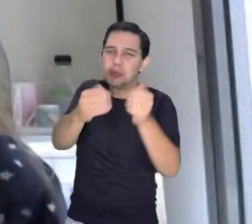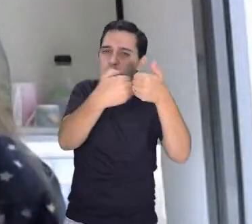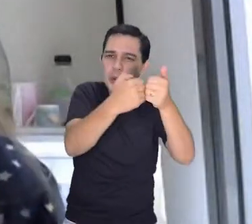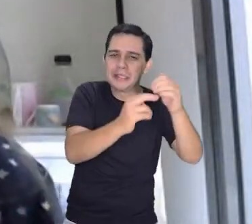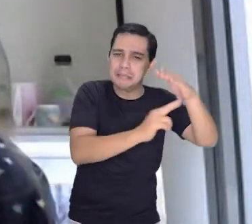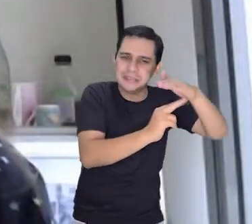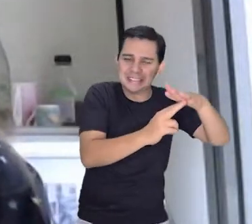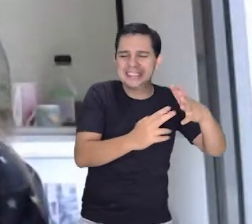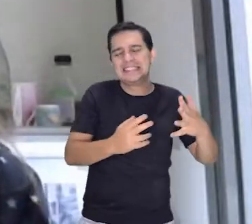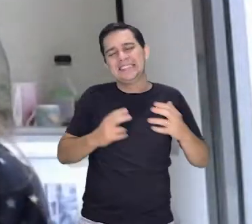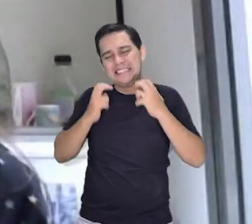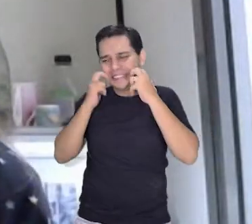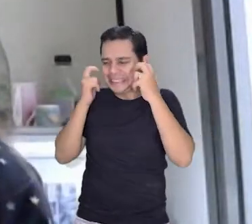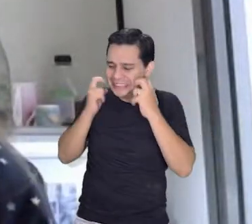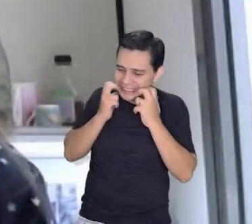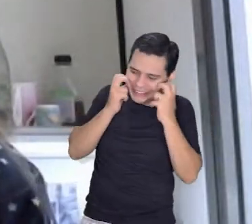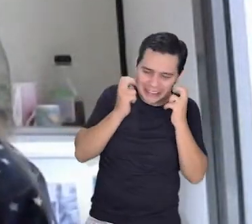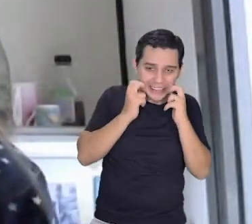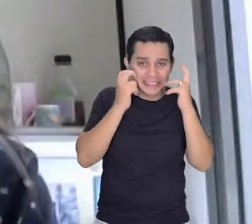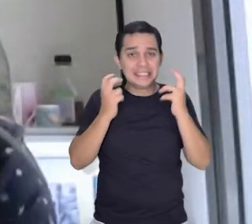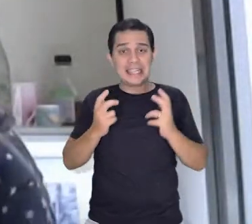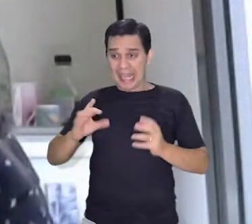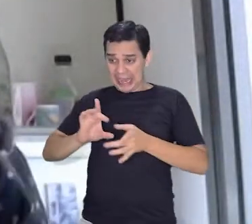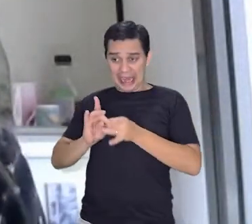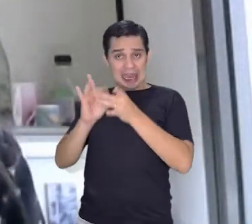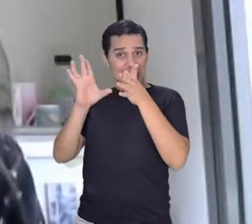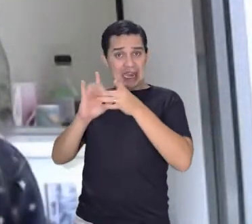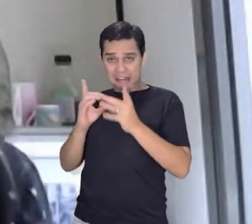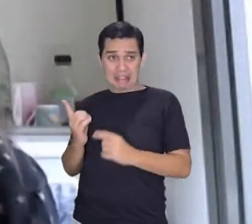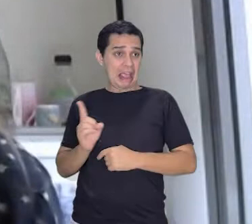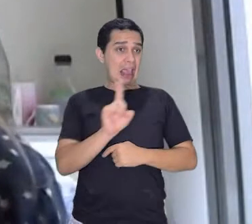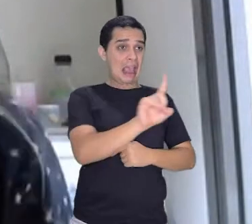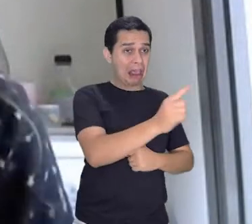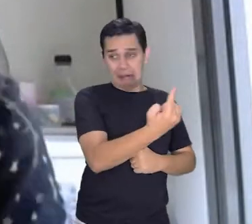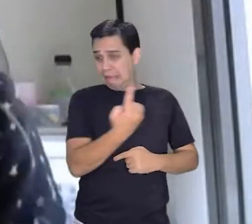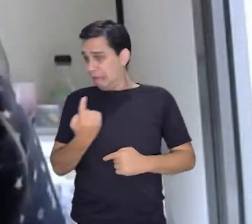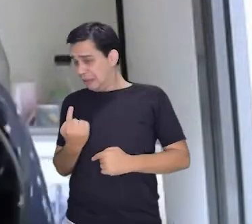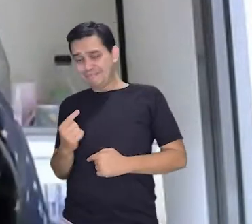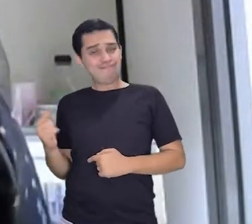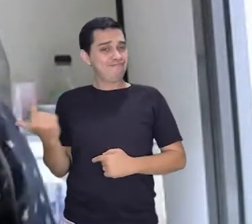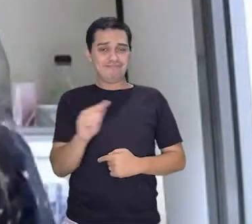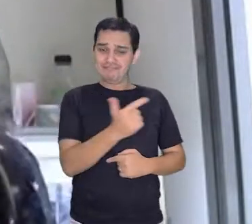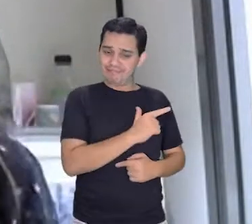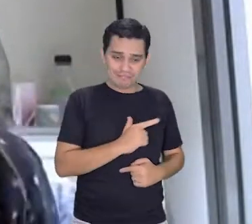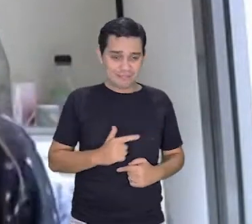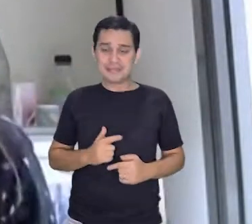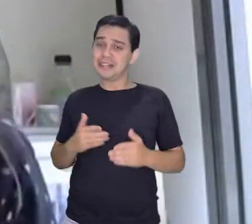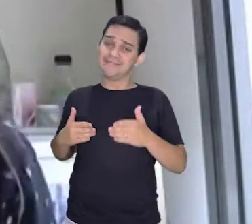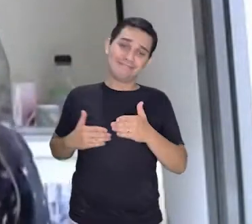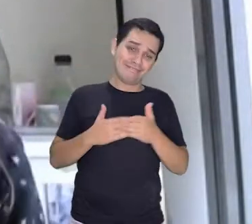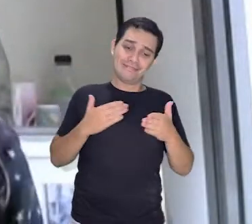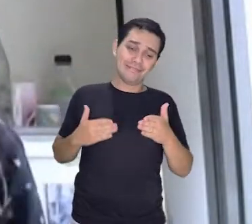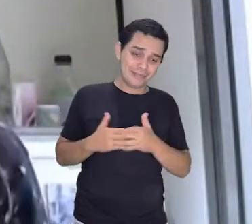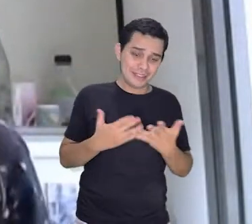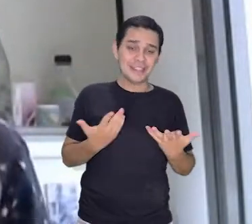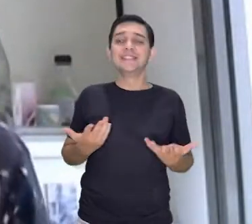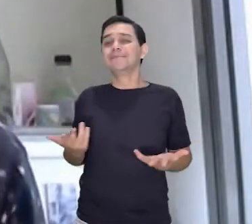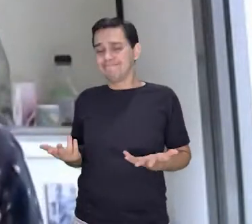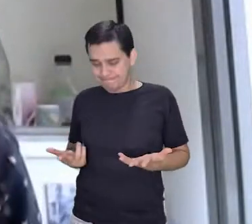e plena a sua liberdade individual de ir e vir, né? A sua mobilidade urbana, ela fica